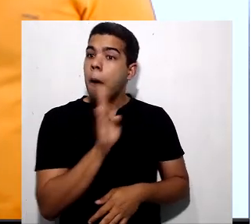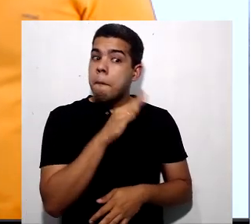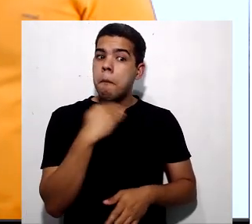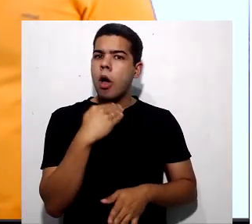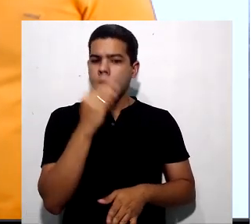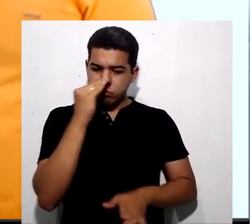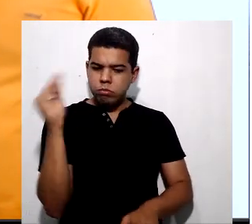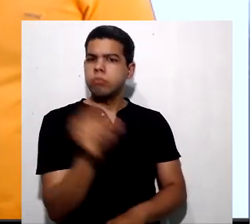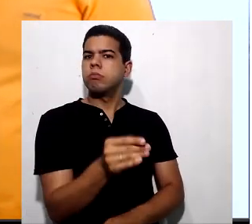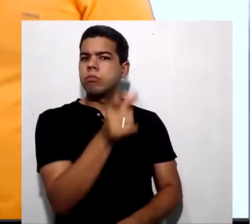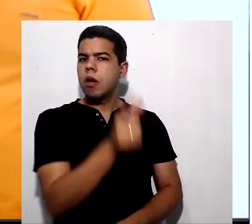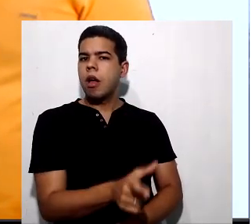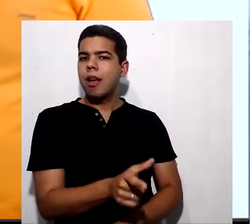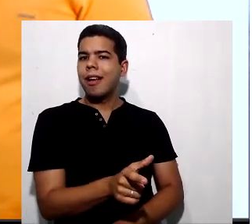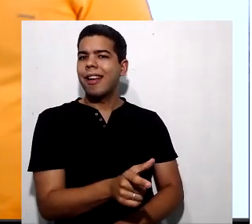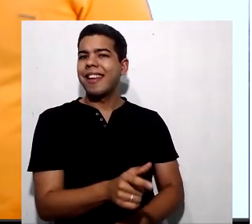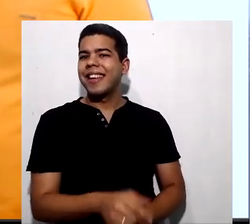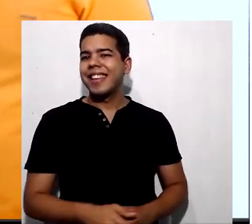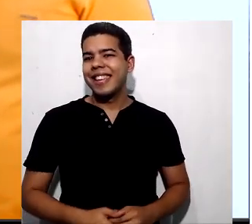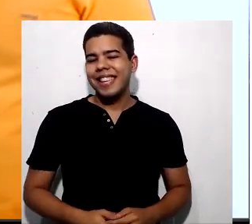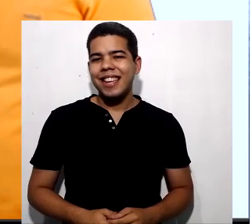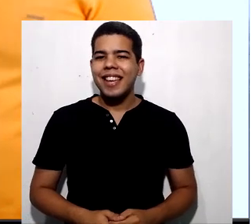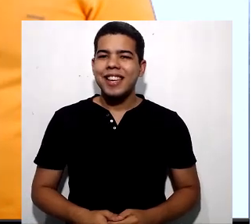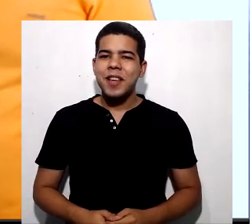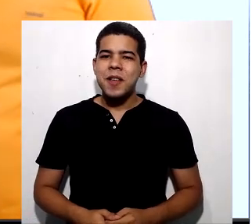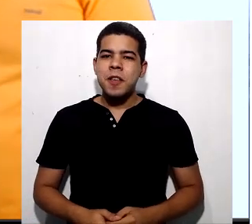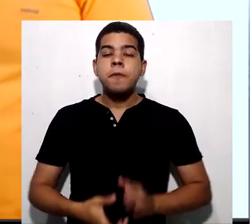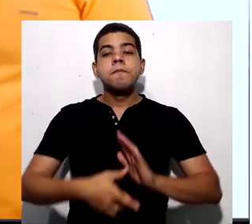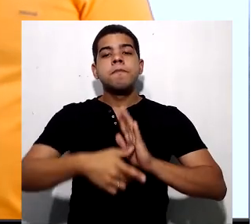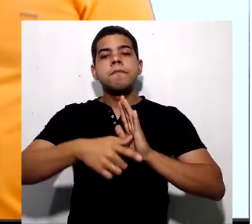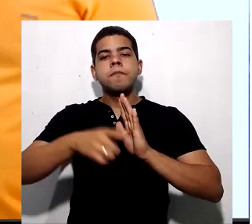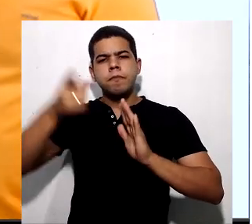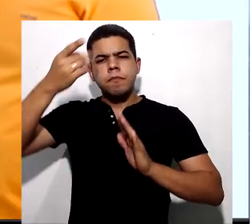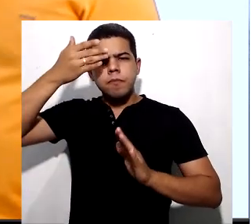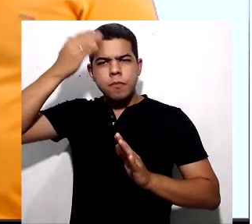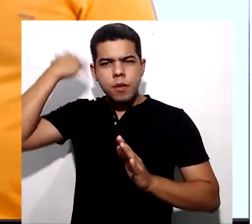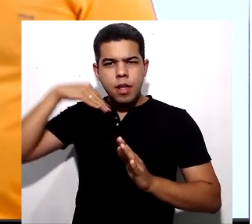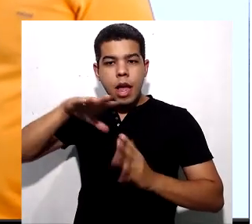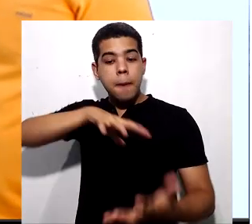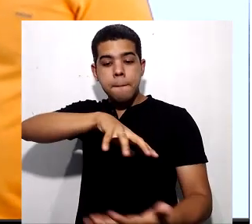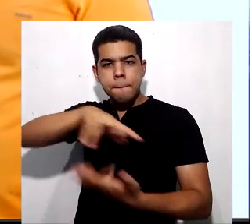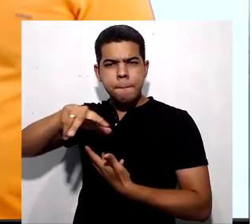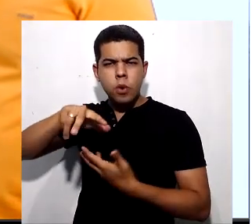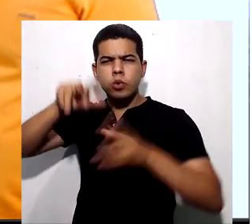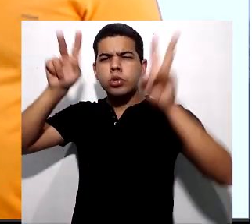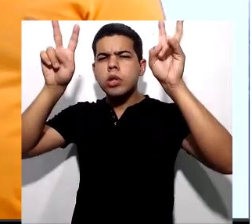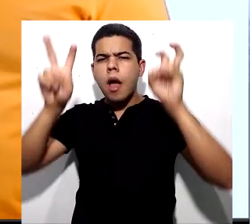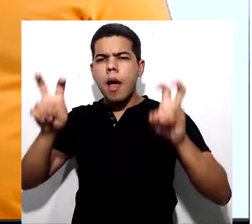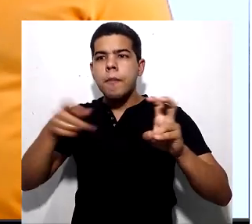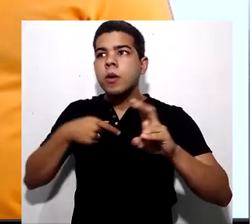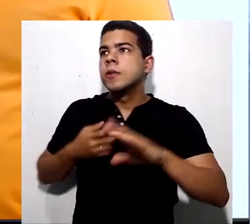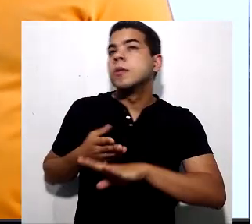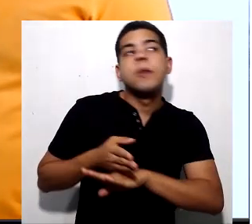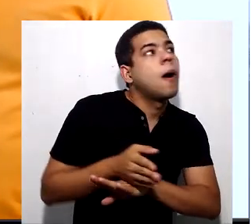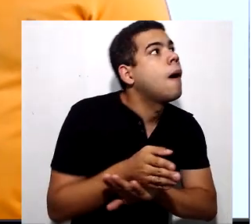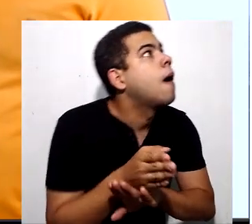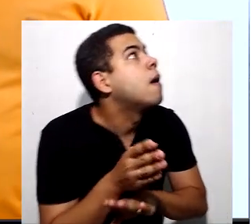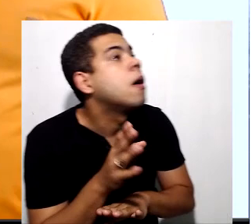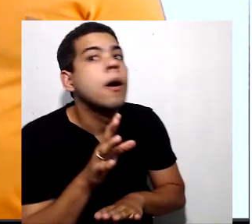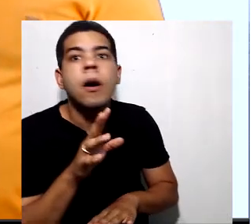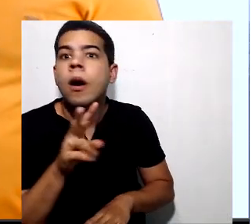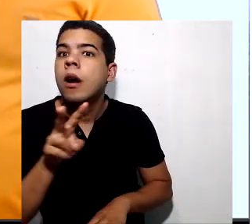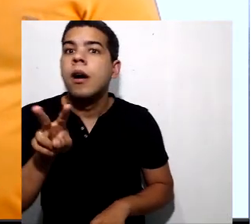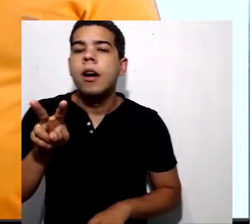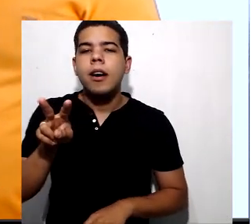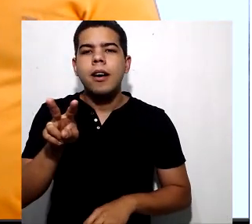vocês entrarem neste mundo da obra de Clarice, Samuel, eu aconselho que os nossos estudantes, certo?